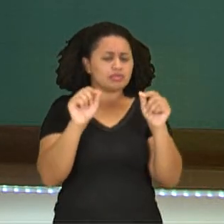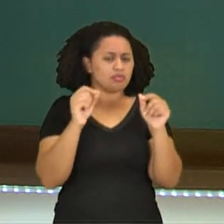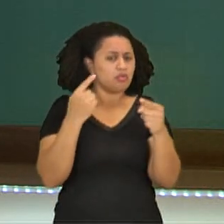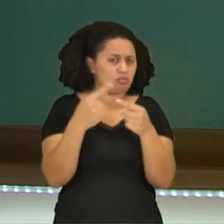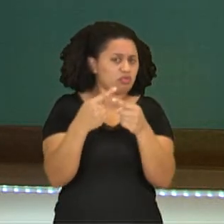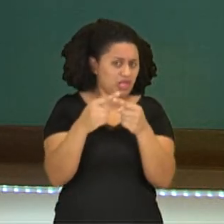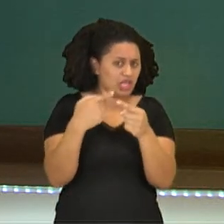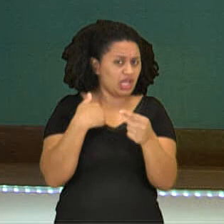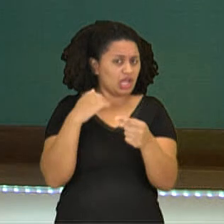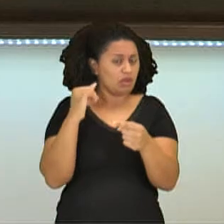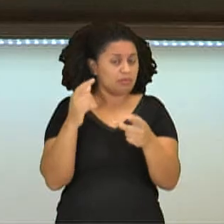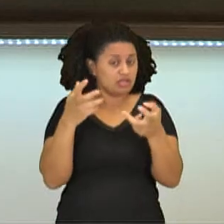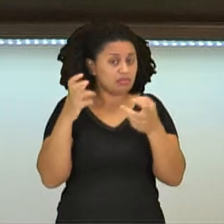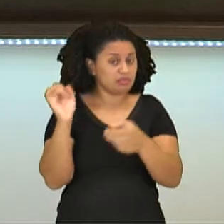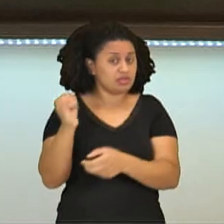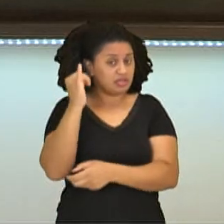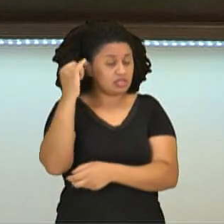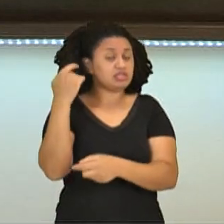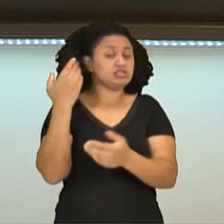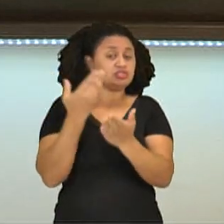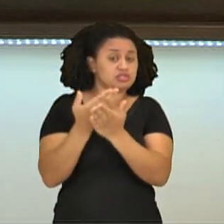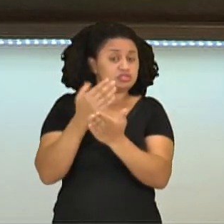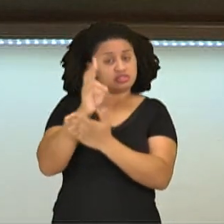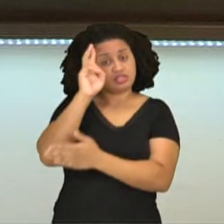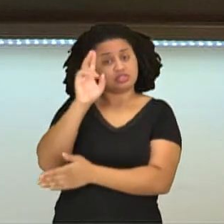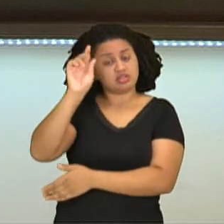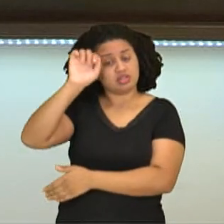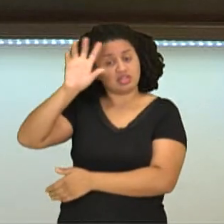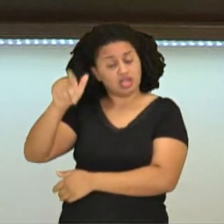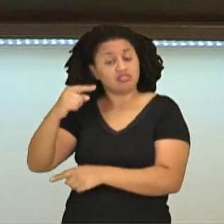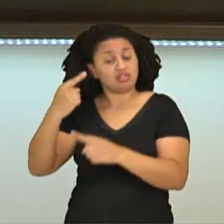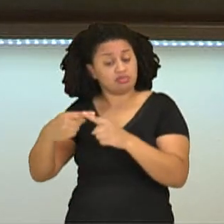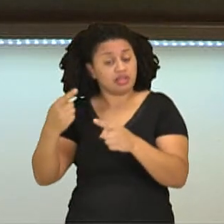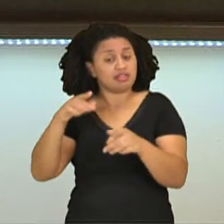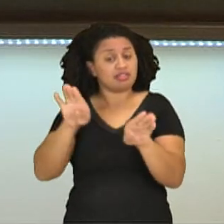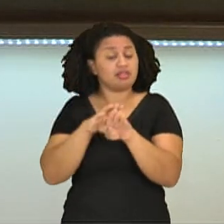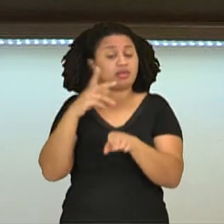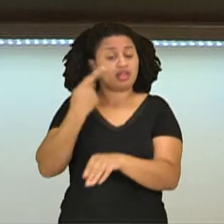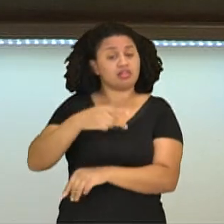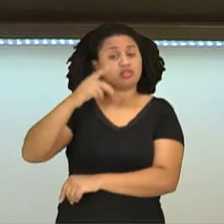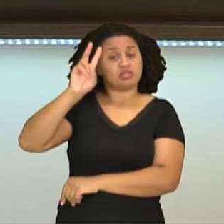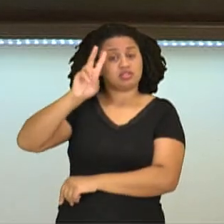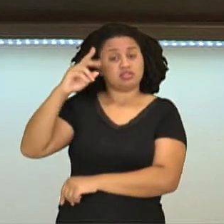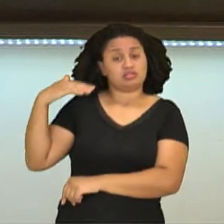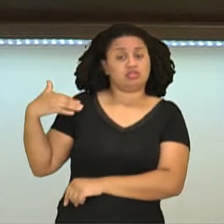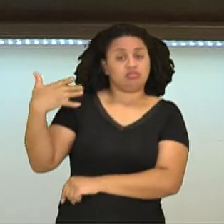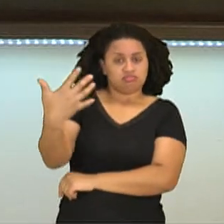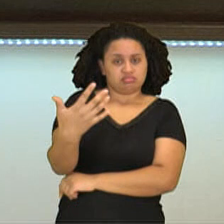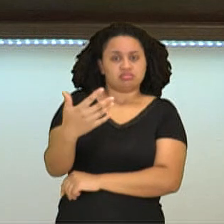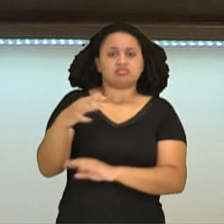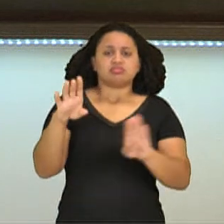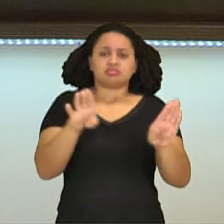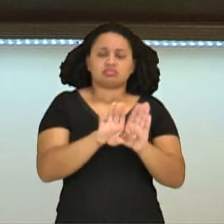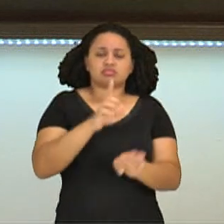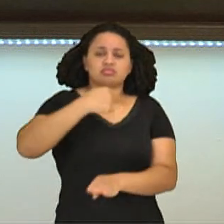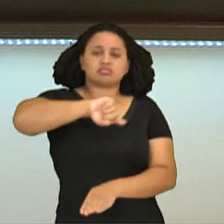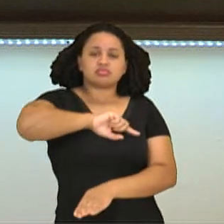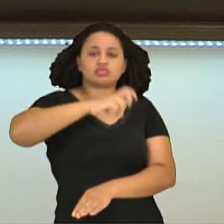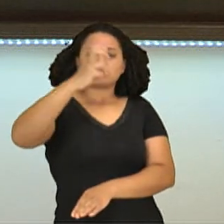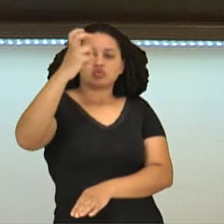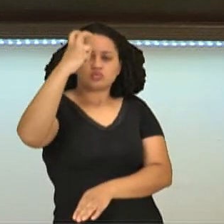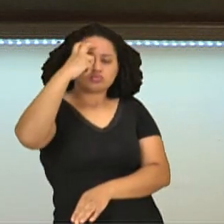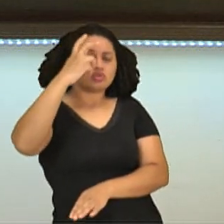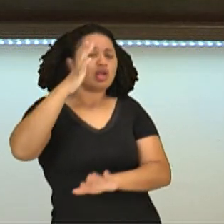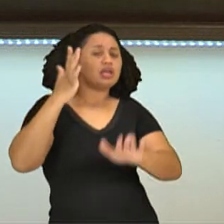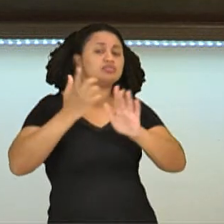estudar a história da África? Porque está na nossa história, primeiro ponto. Segundo, porque está na nossa cultura. Às vezes não sabemos, mas nós temos